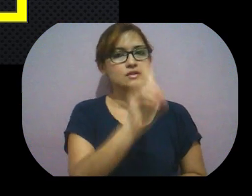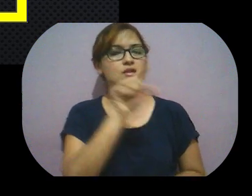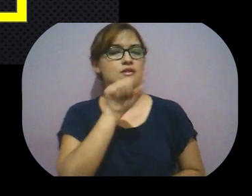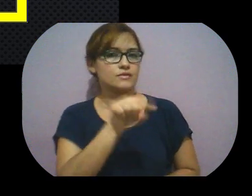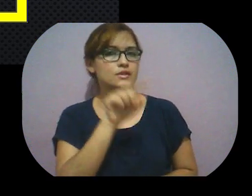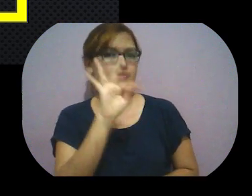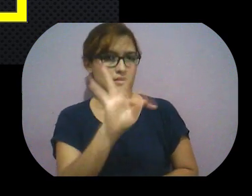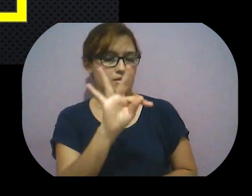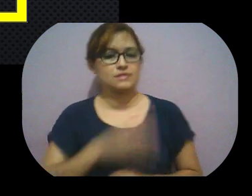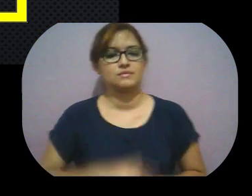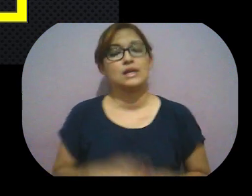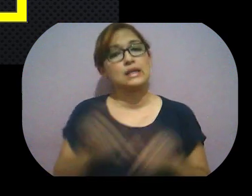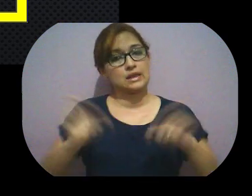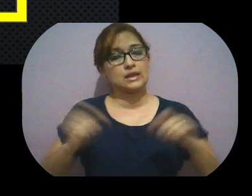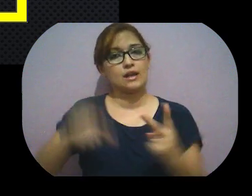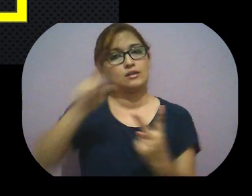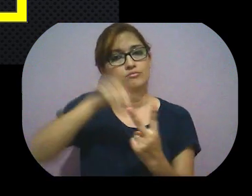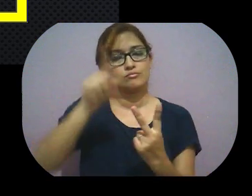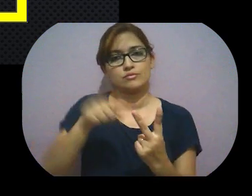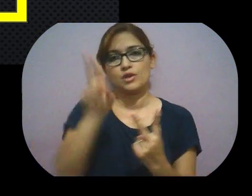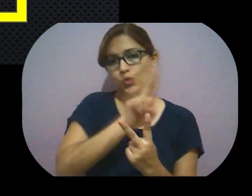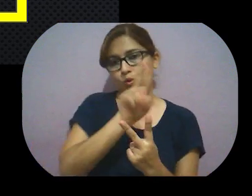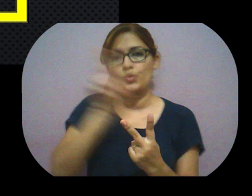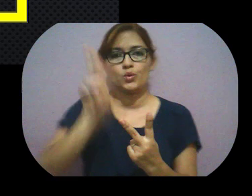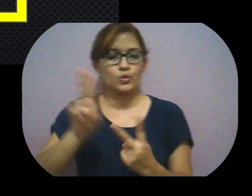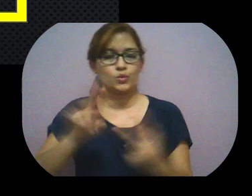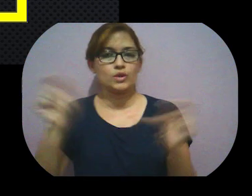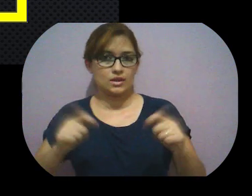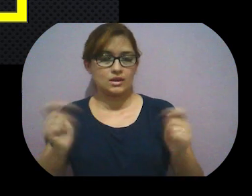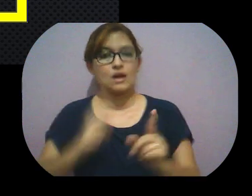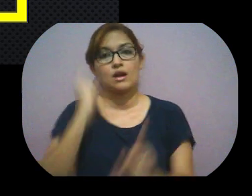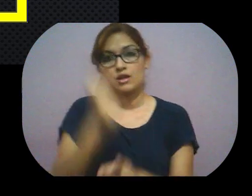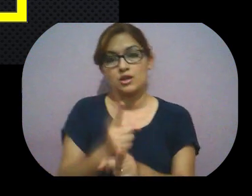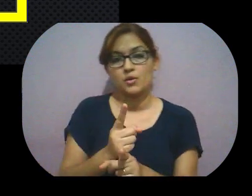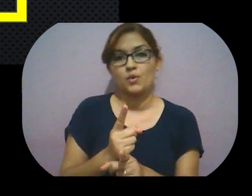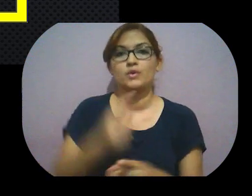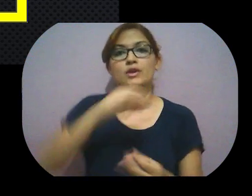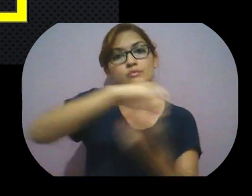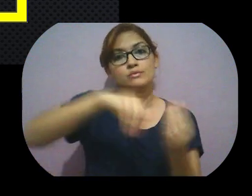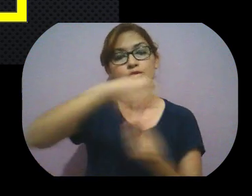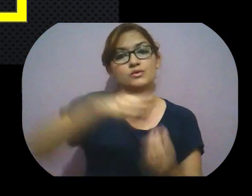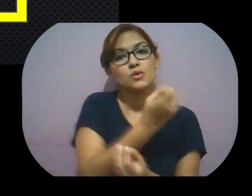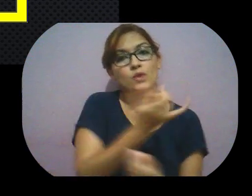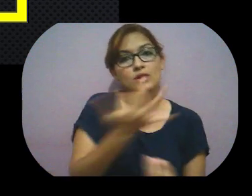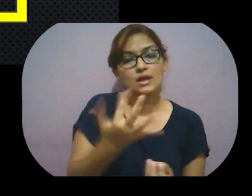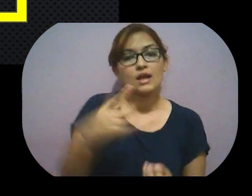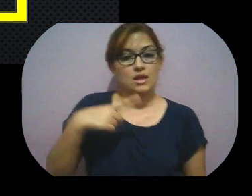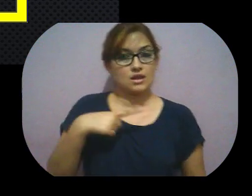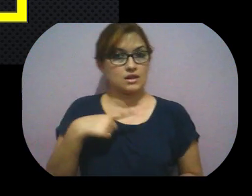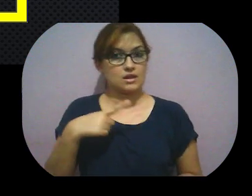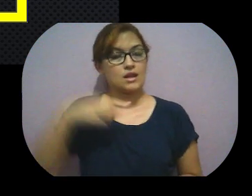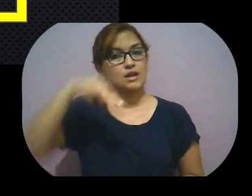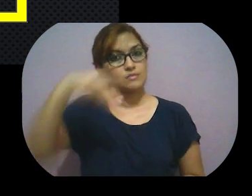Então você pode usar o primeiro formulão ou o segundo formulão para calcular, por exemplo, a concentração quando você tem